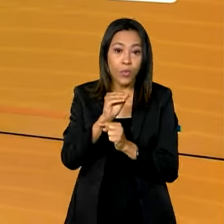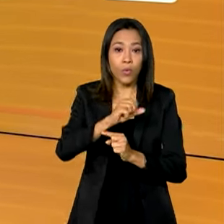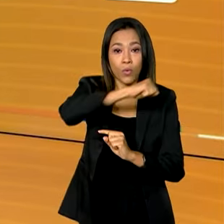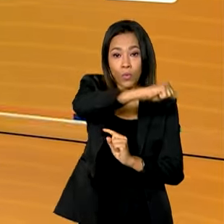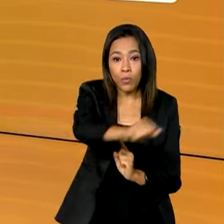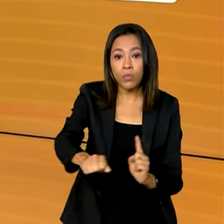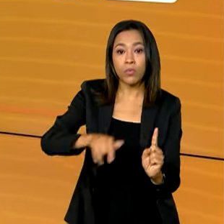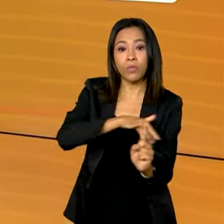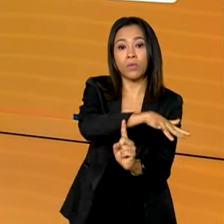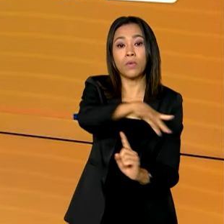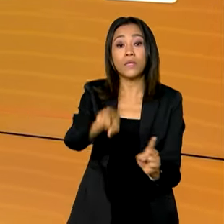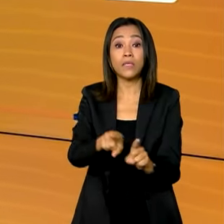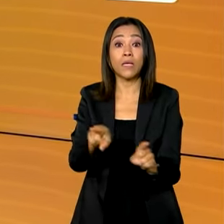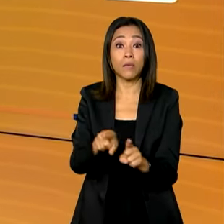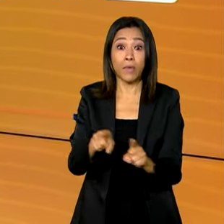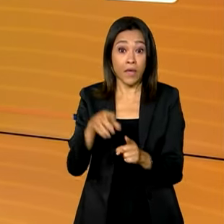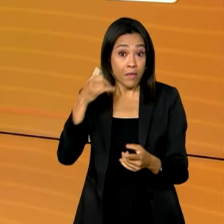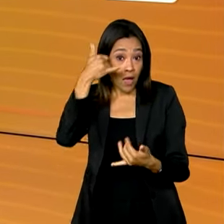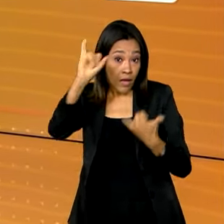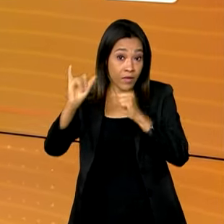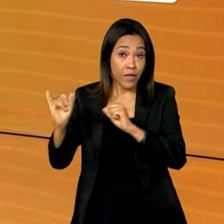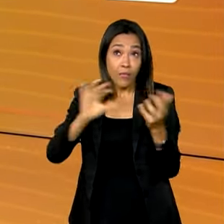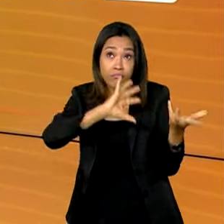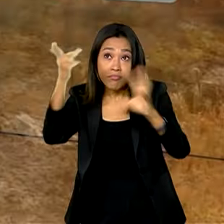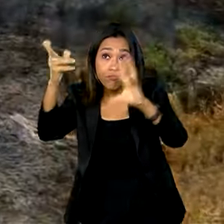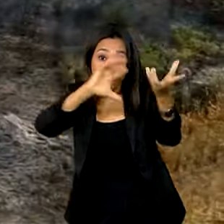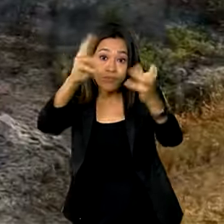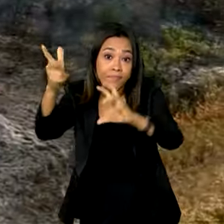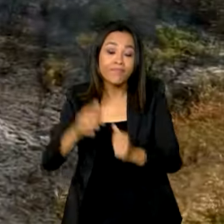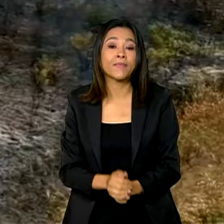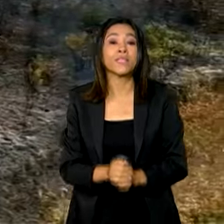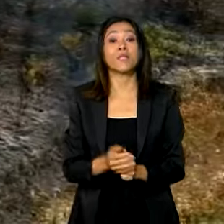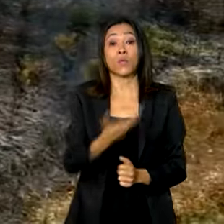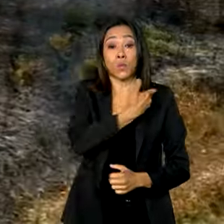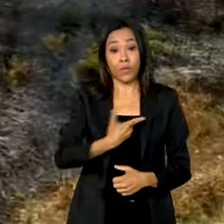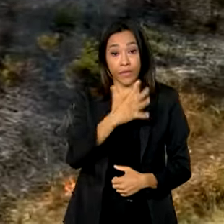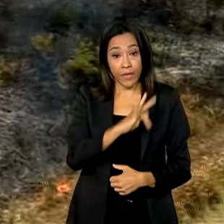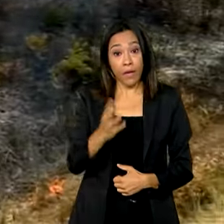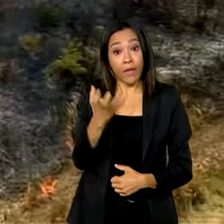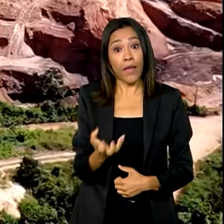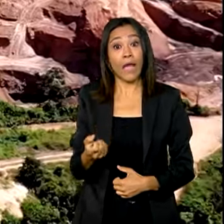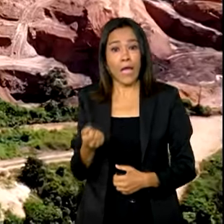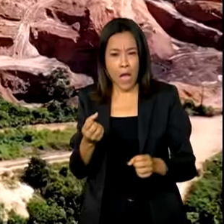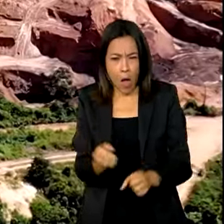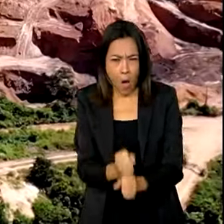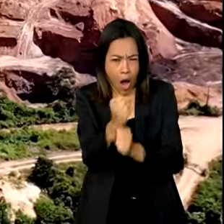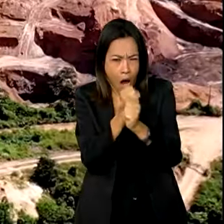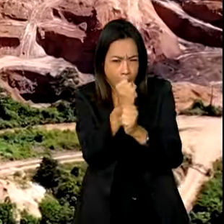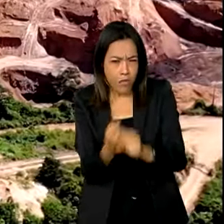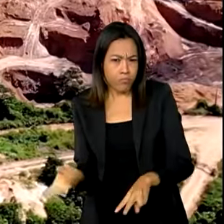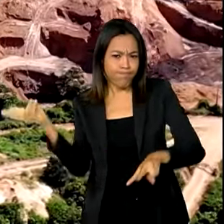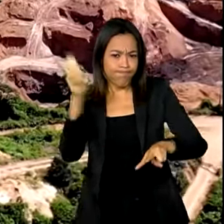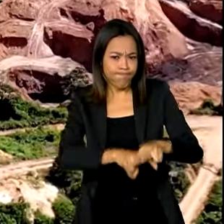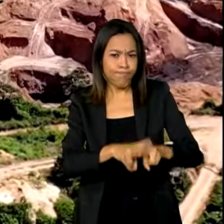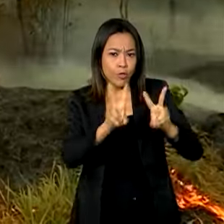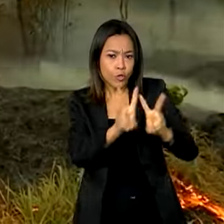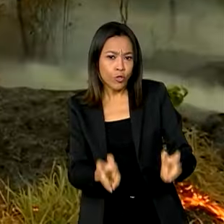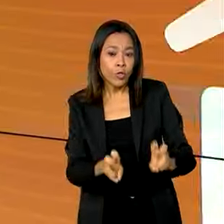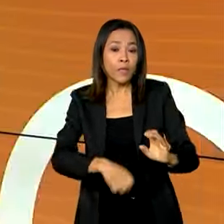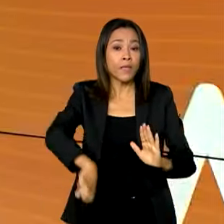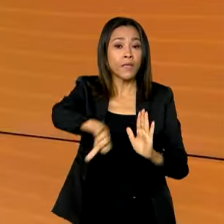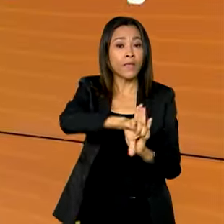meio ambiente e combate às mudanças climáticas. Governo federal quer aumentar as penas para quem comete crimes